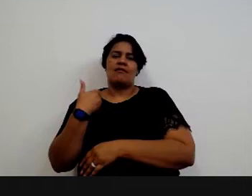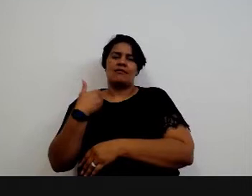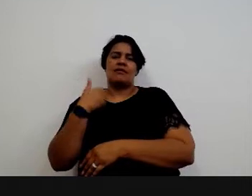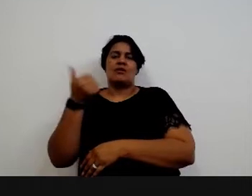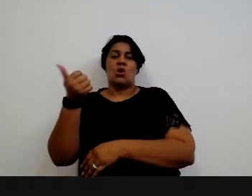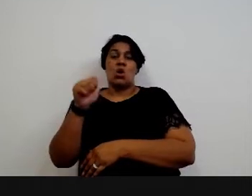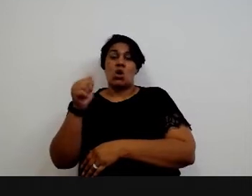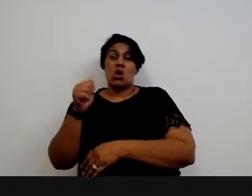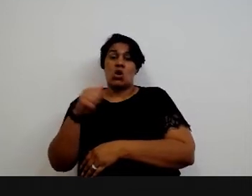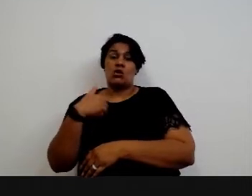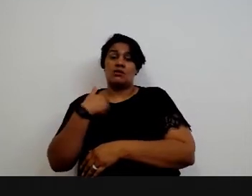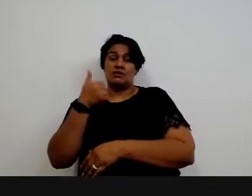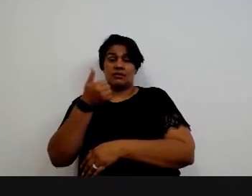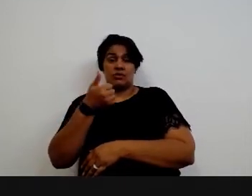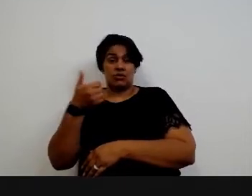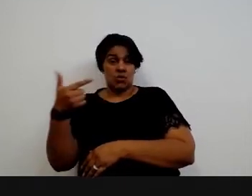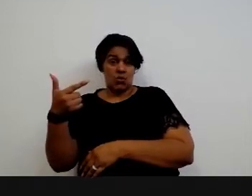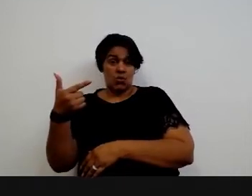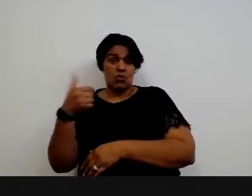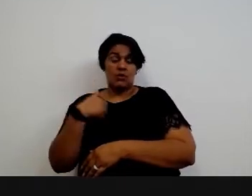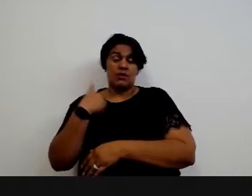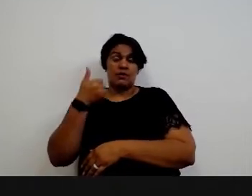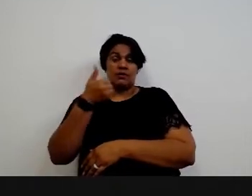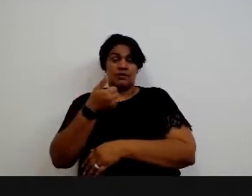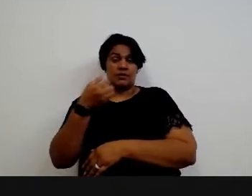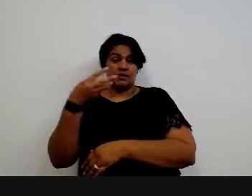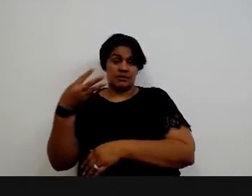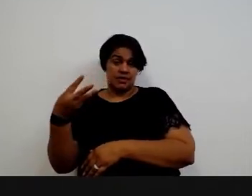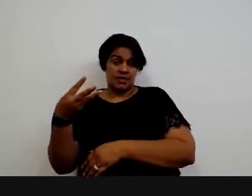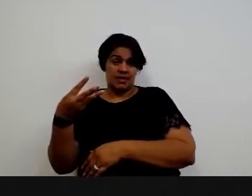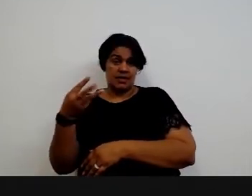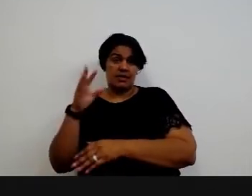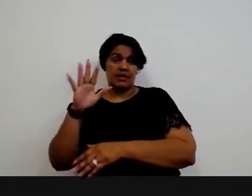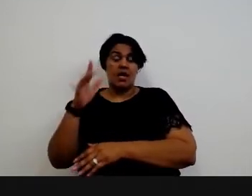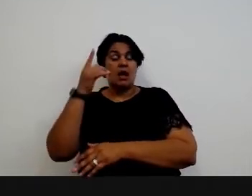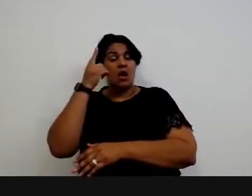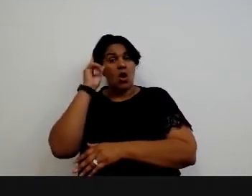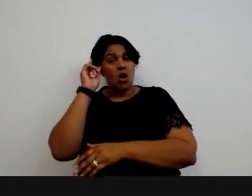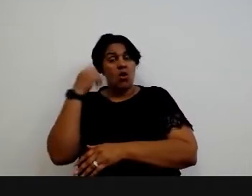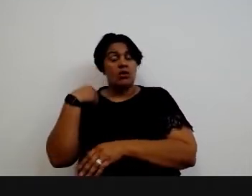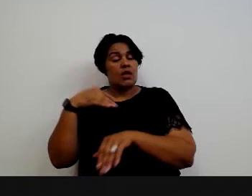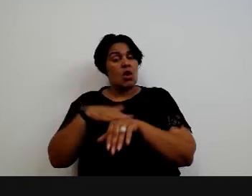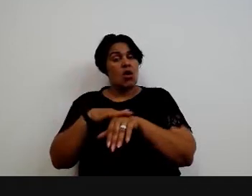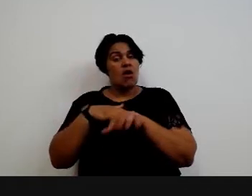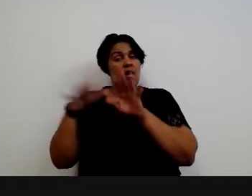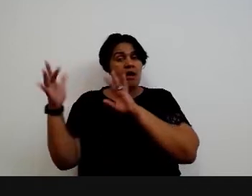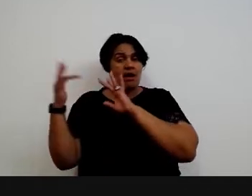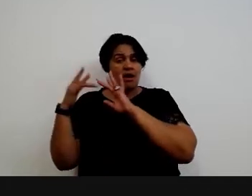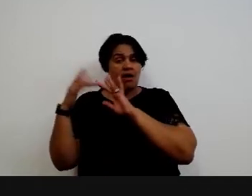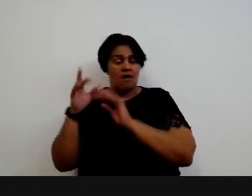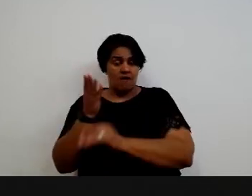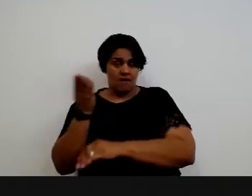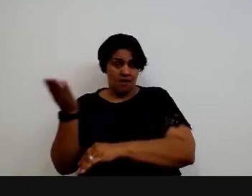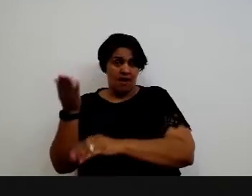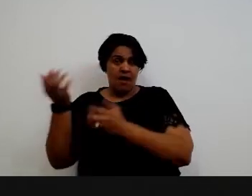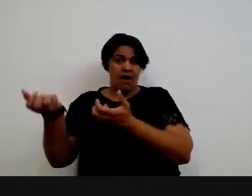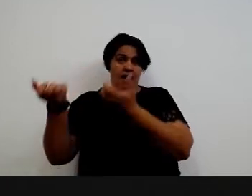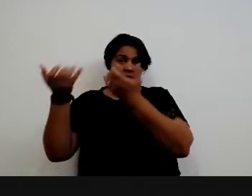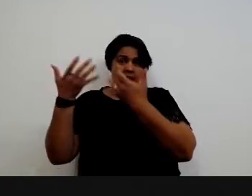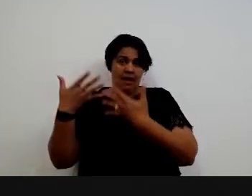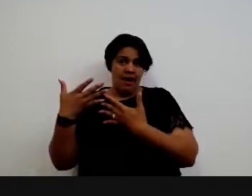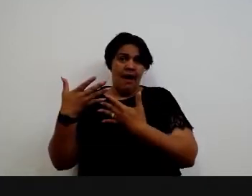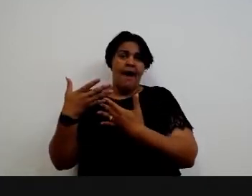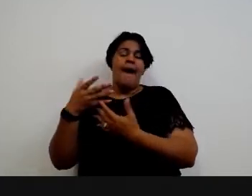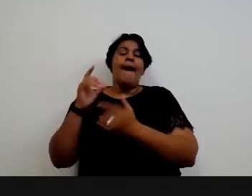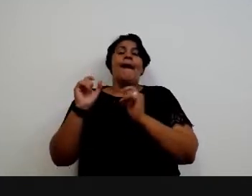anos, 12, 13. E nós conversávamos ontem, e ele me disse que... Eu